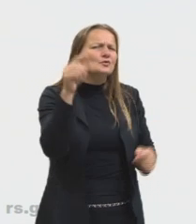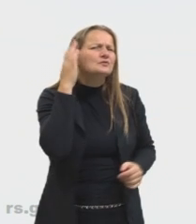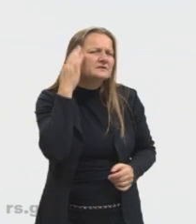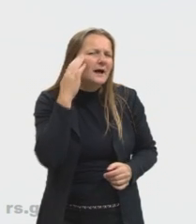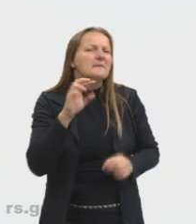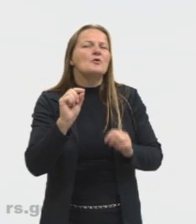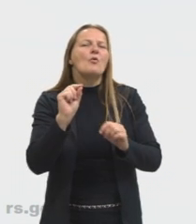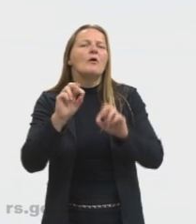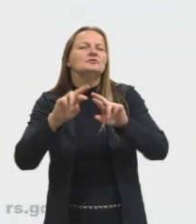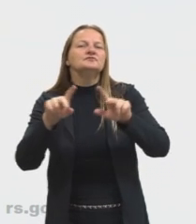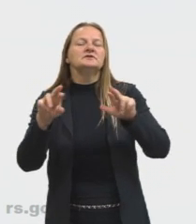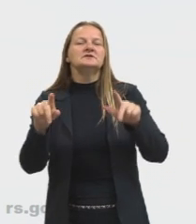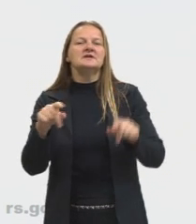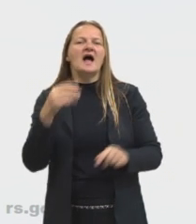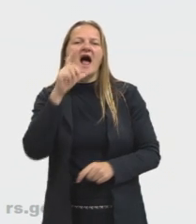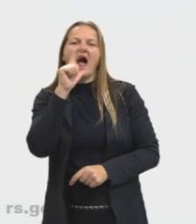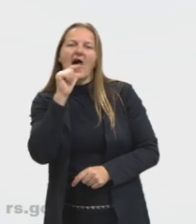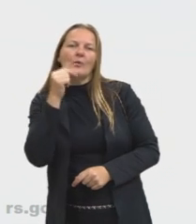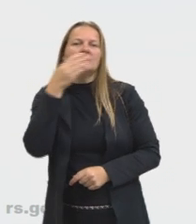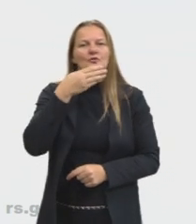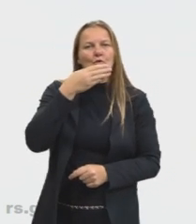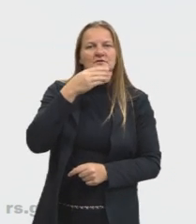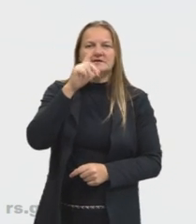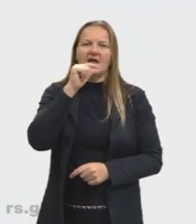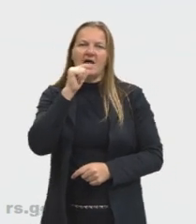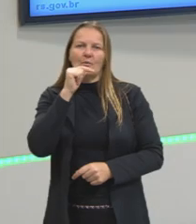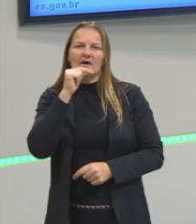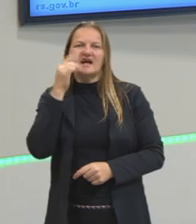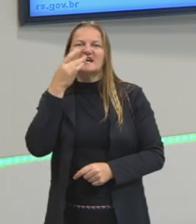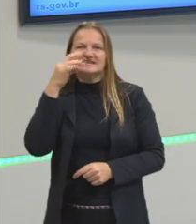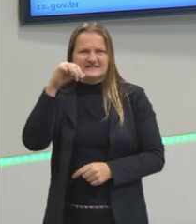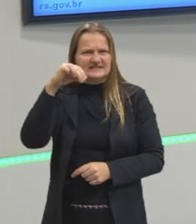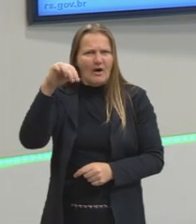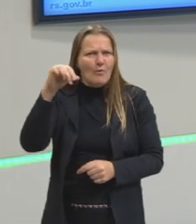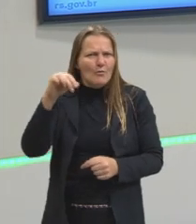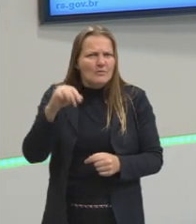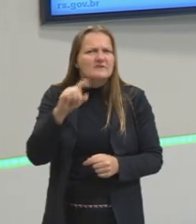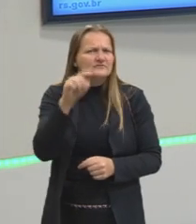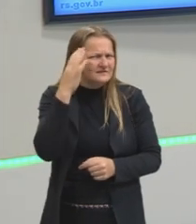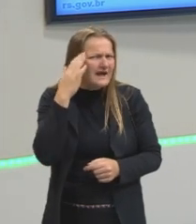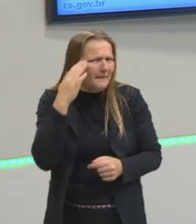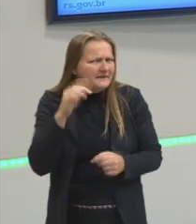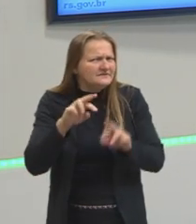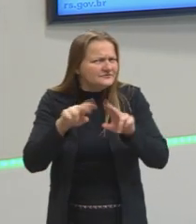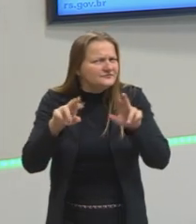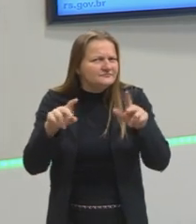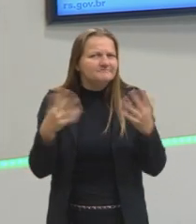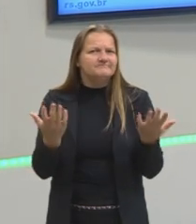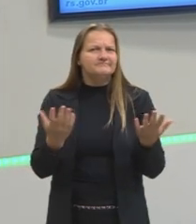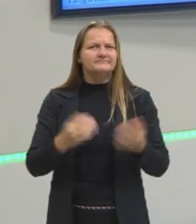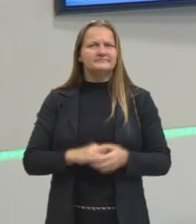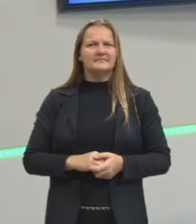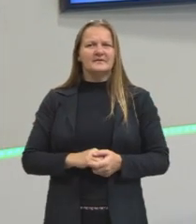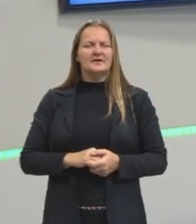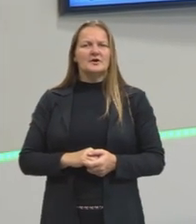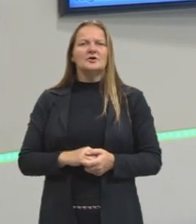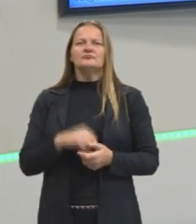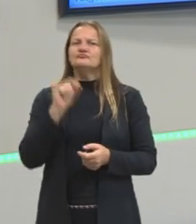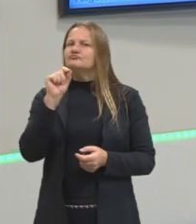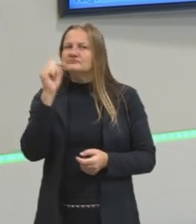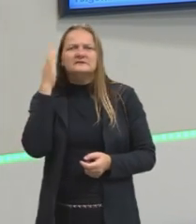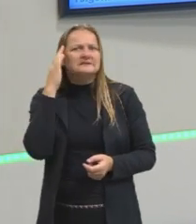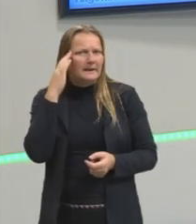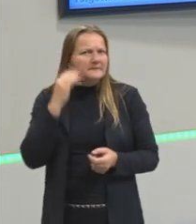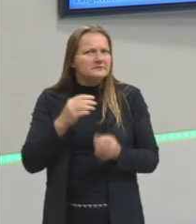sabe qual que é a diferença entre água doce e água salgada isso é relativo né gurizada relativo não desculpa isso é